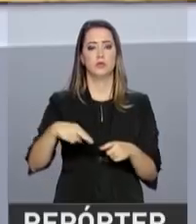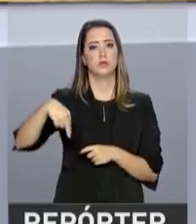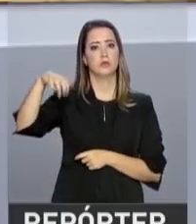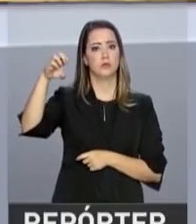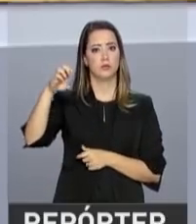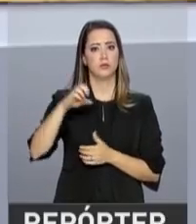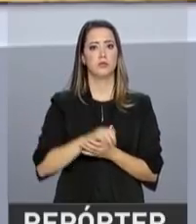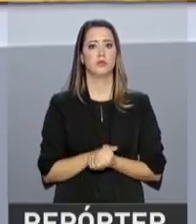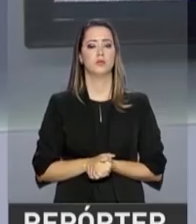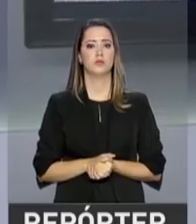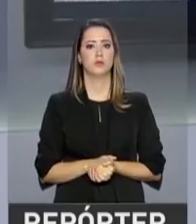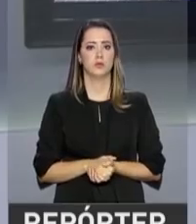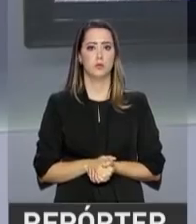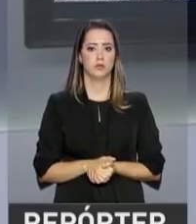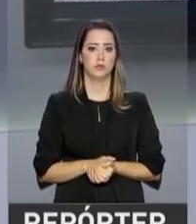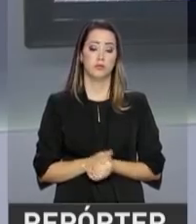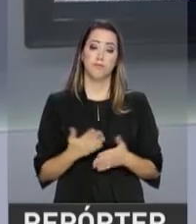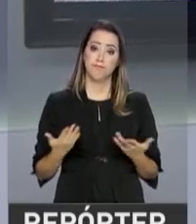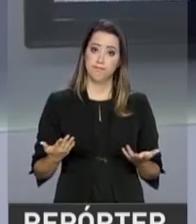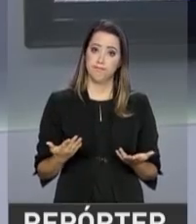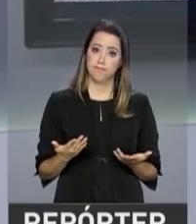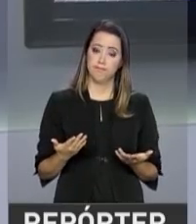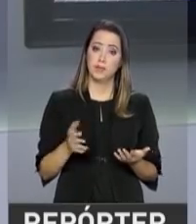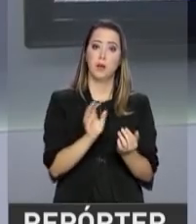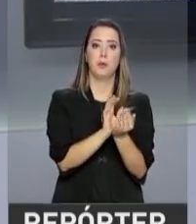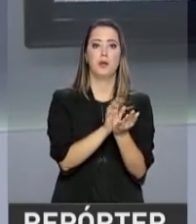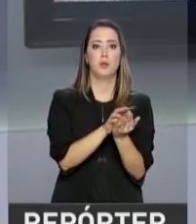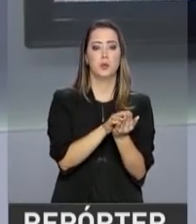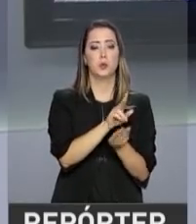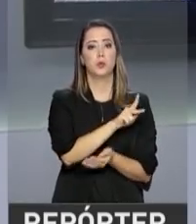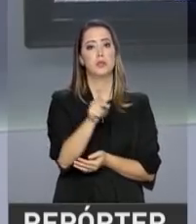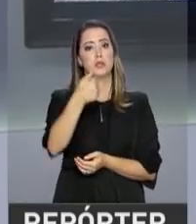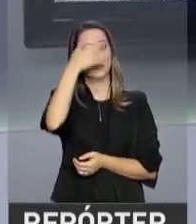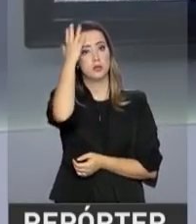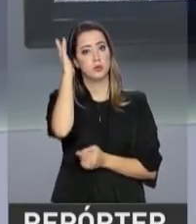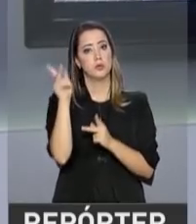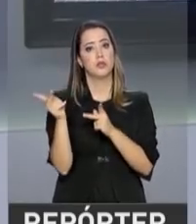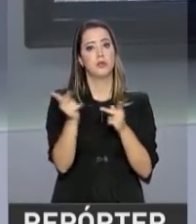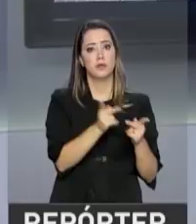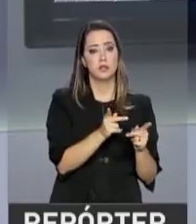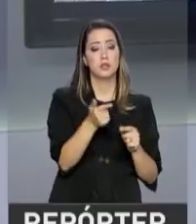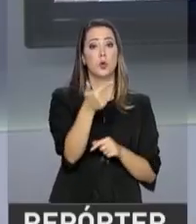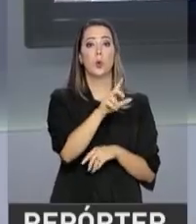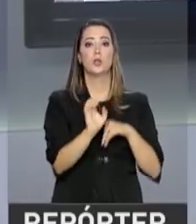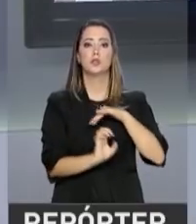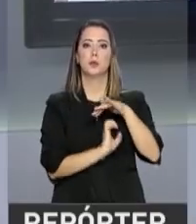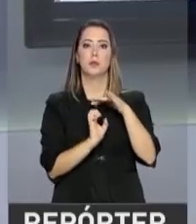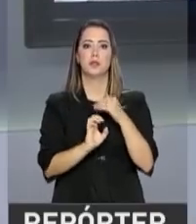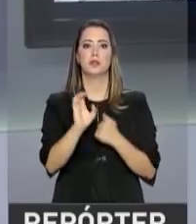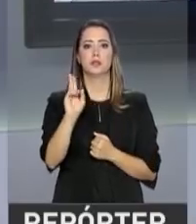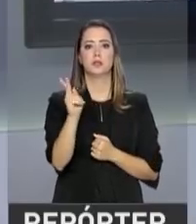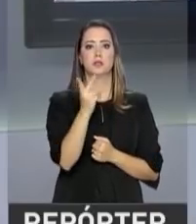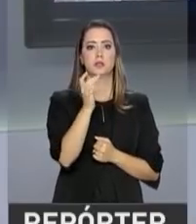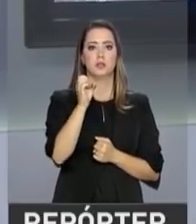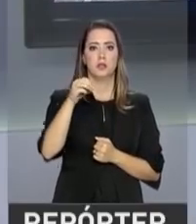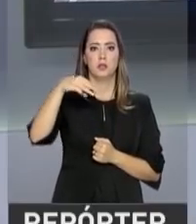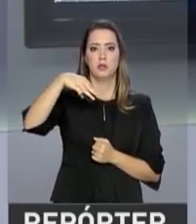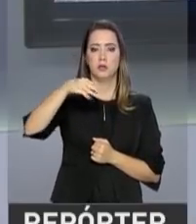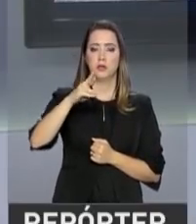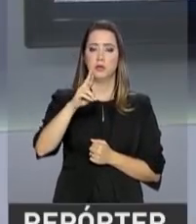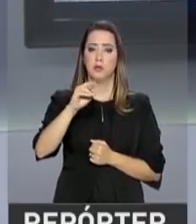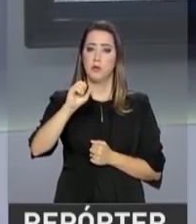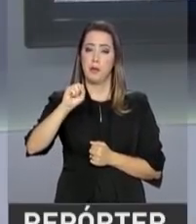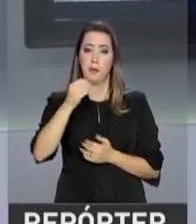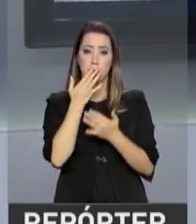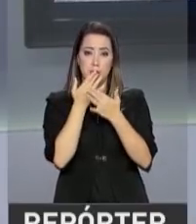região Nordeste. Ainda em Pernambuco, o presidente Michel Temer visitou a Hemobras, fábrica de medicamentos derivados do